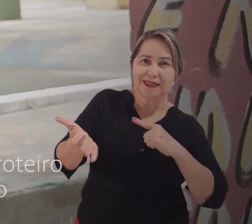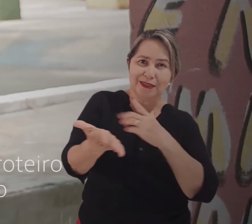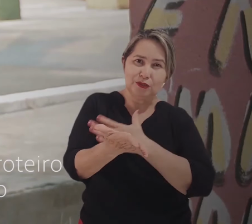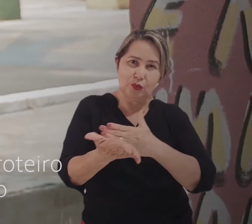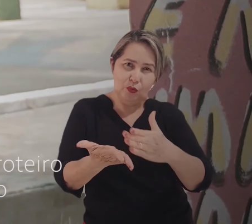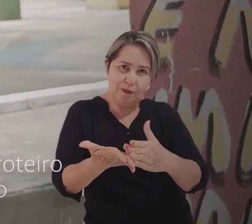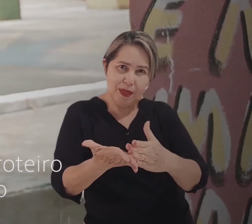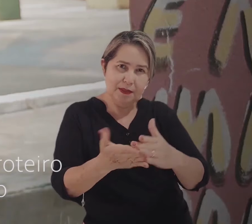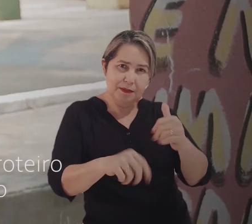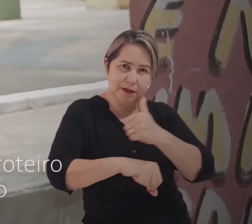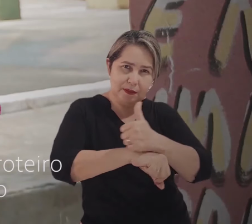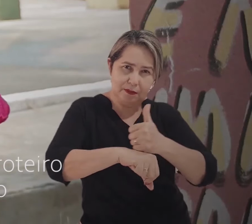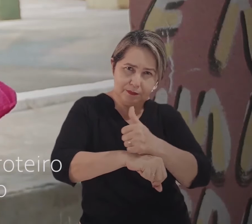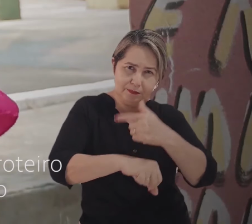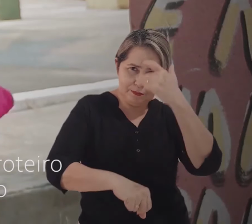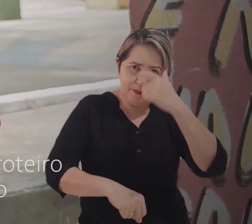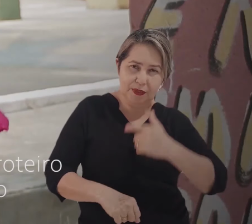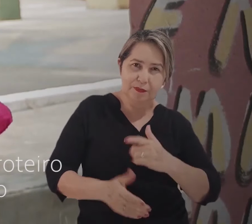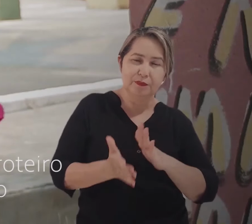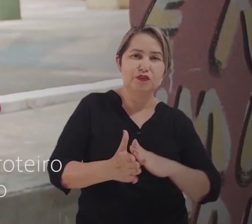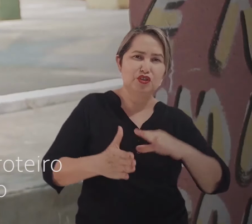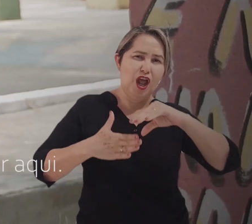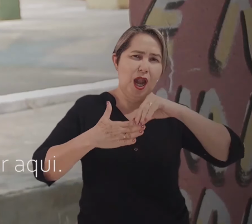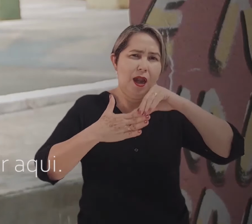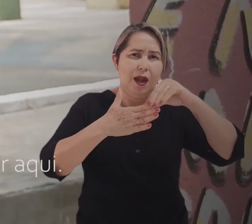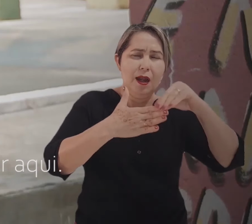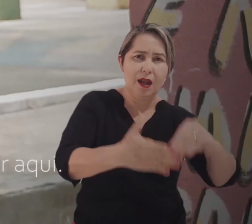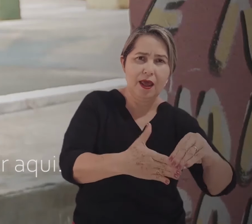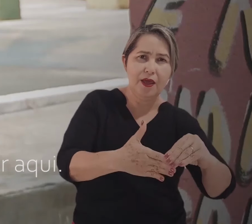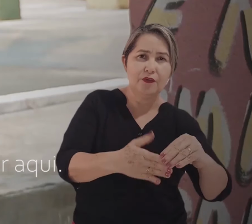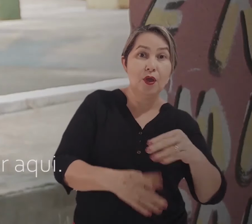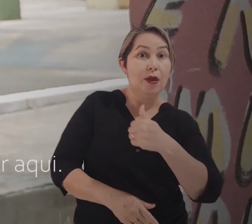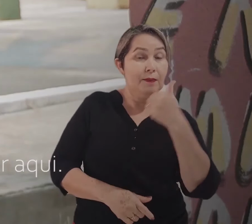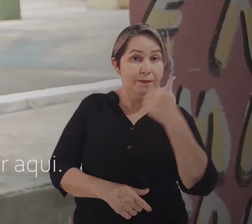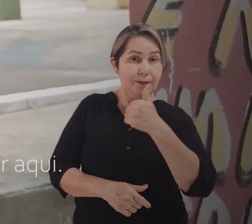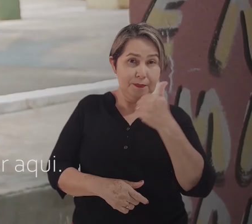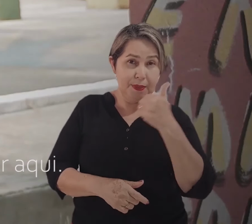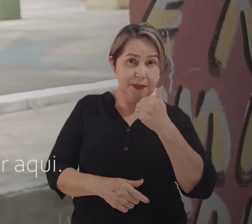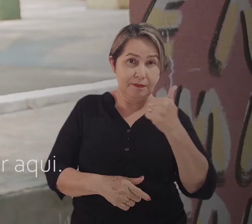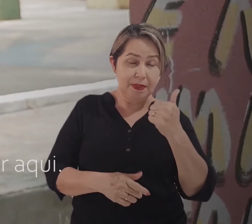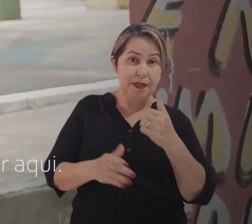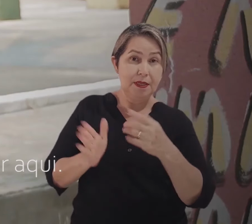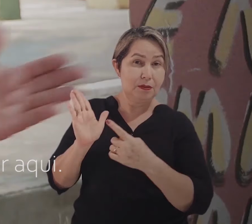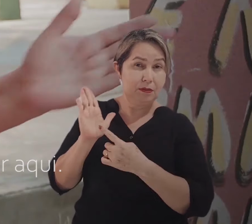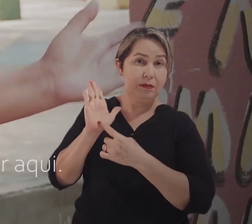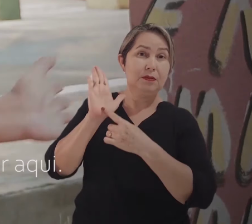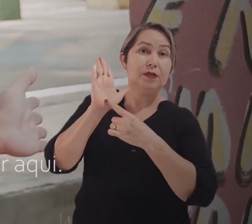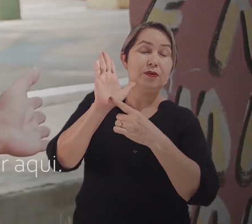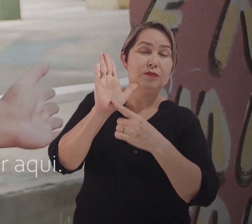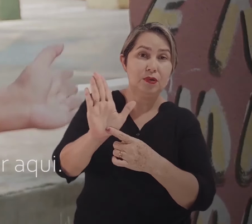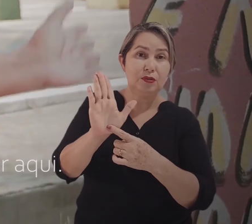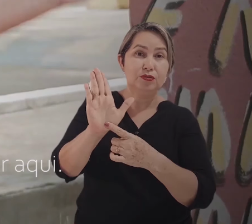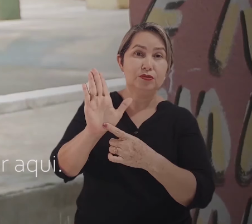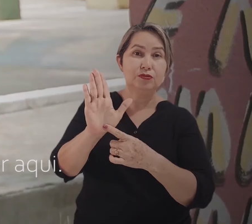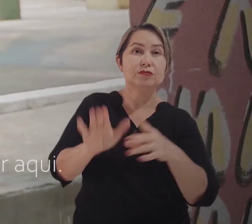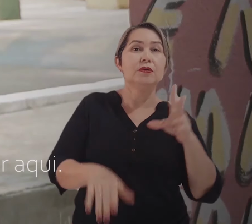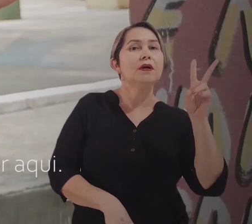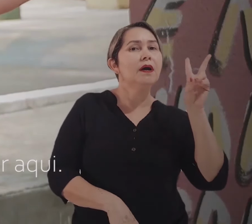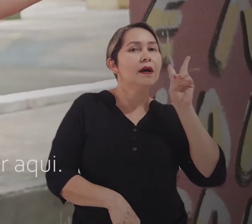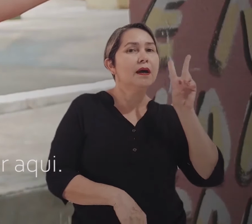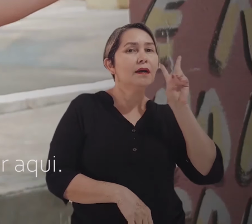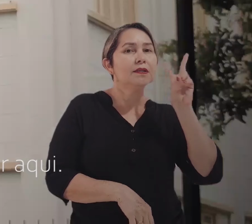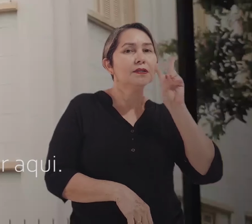hoje guia, é condutora, agente de receptivo, a primeira coisa que eu trabalho no roteiro é a história. Eu